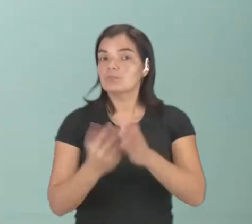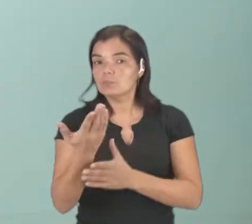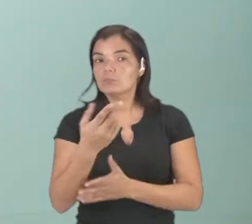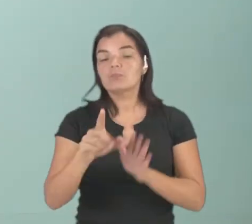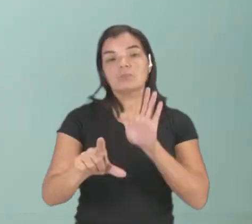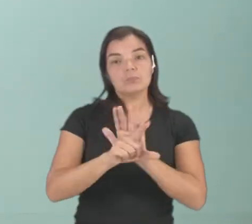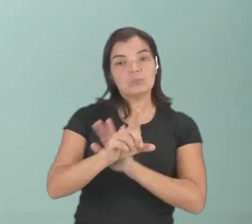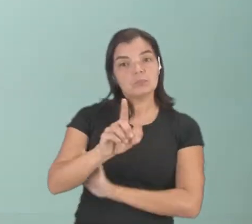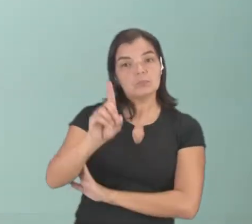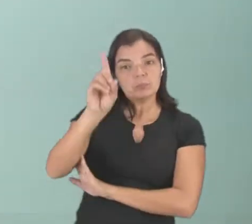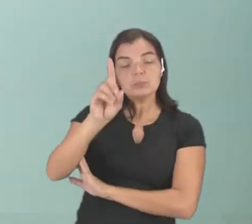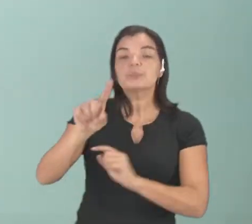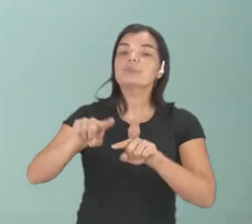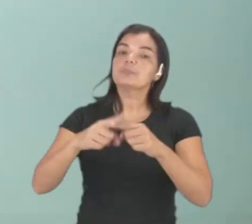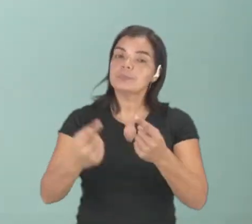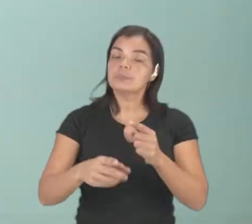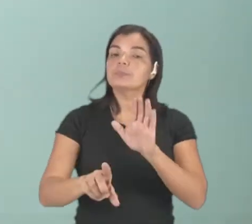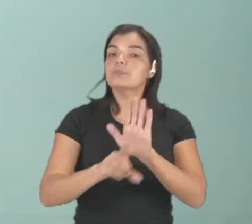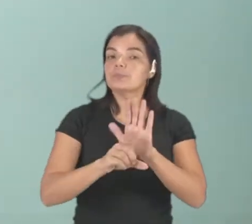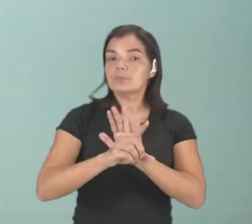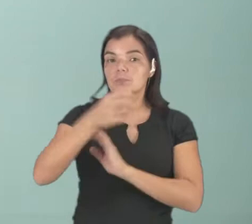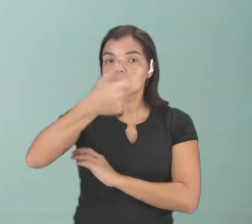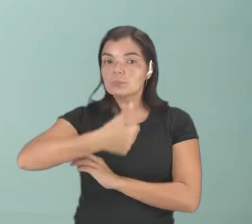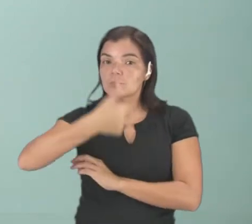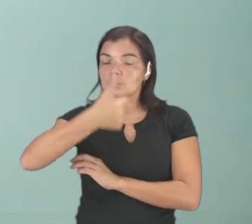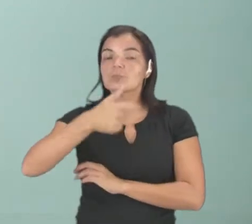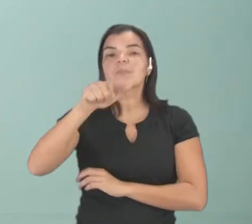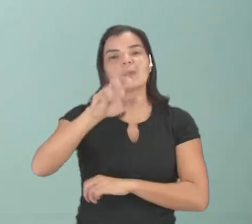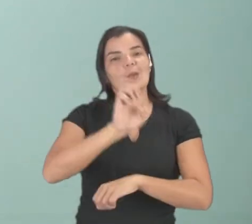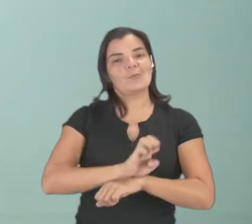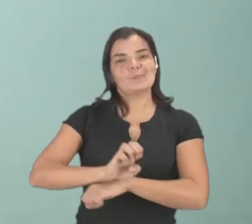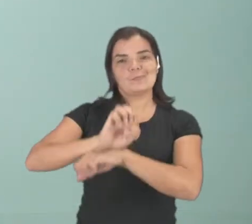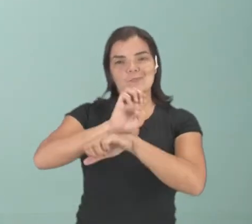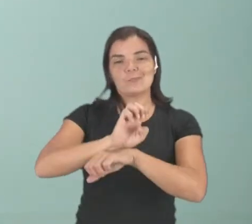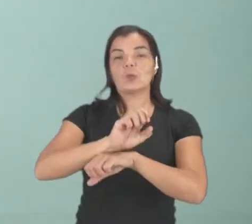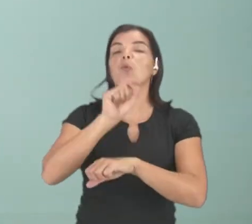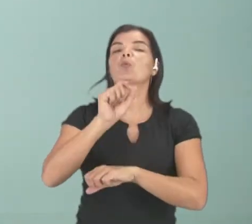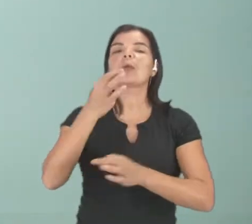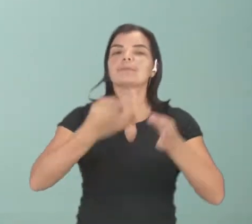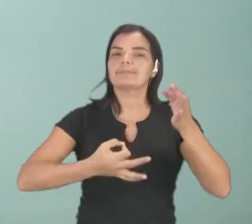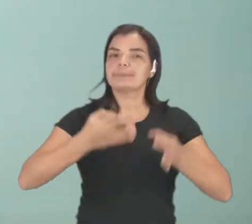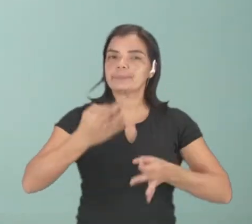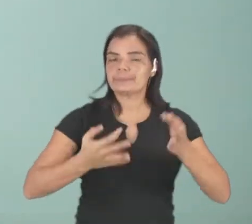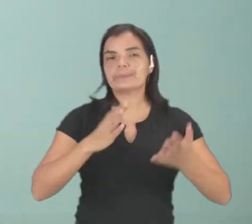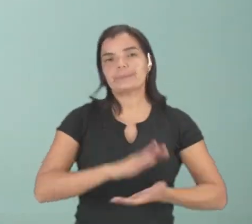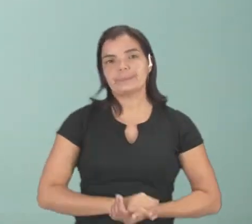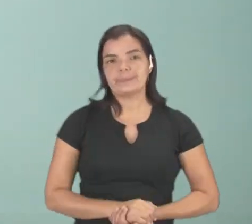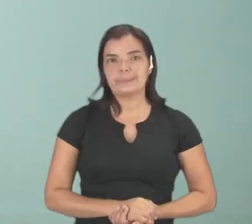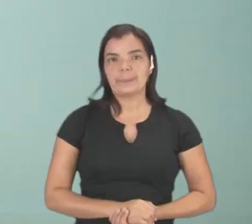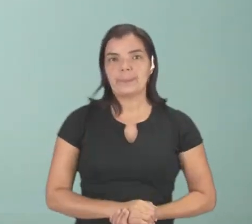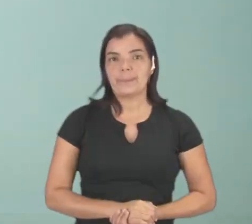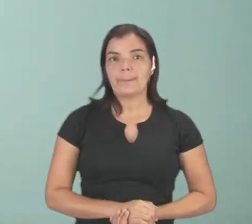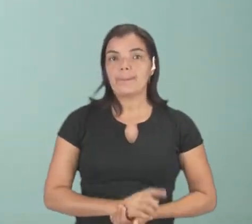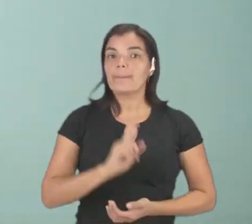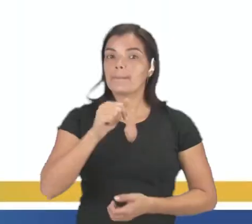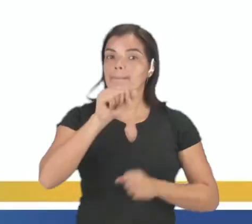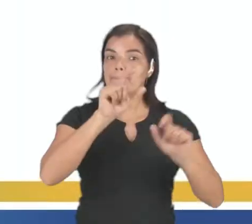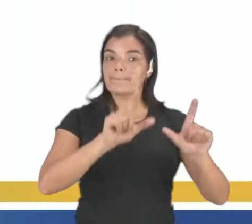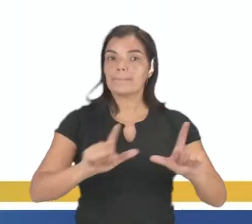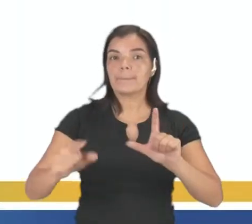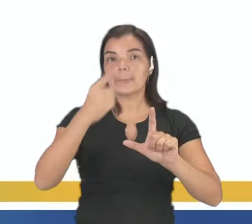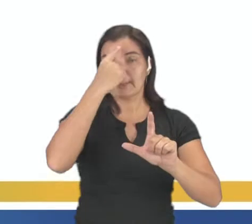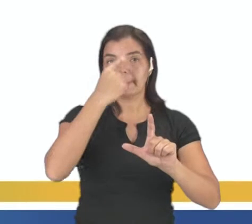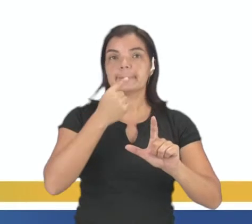suposta lei divina, e o direito positivo, que é o direito do Estado. Afinal, o que é justiça? Uma próxima imagem.